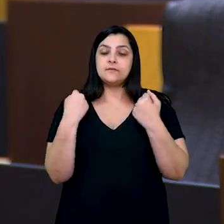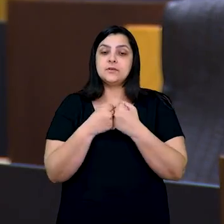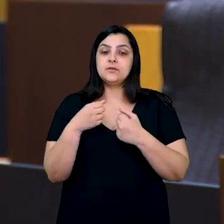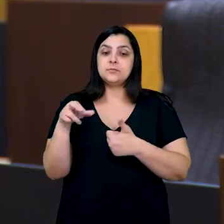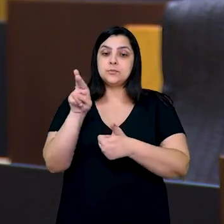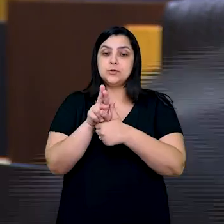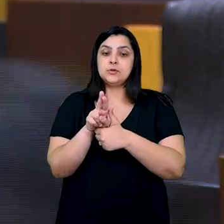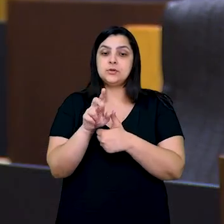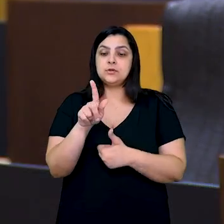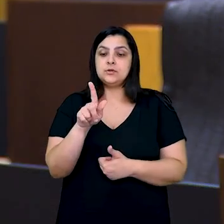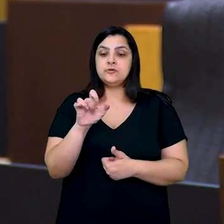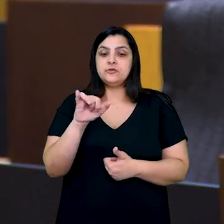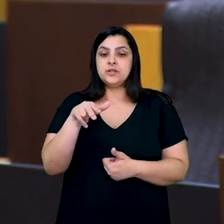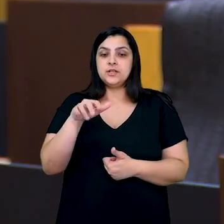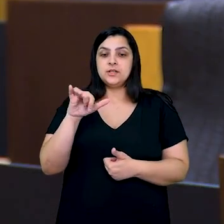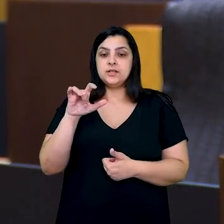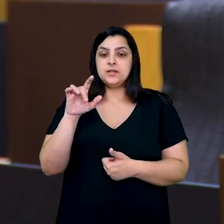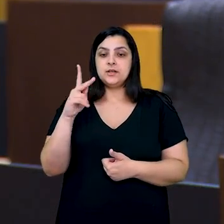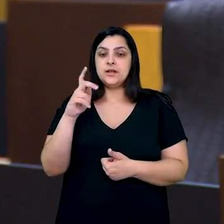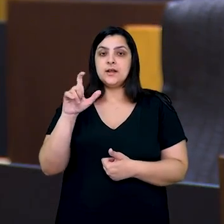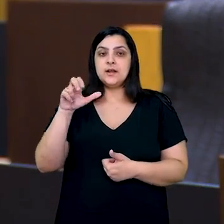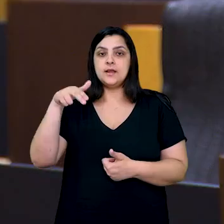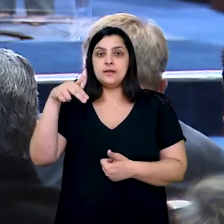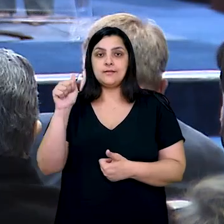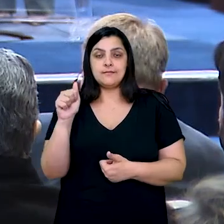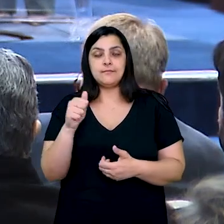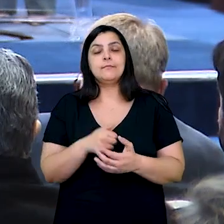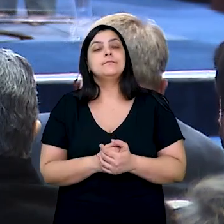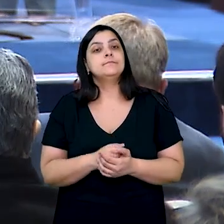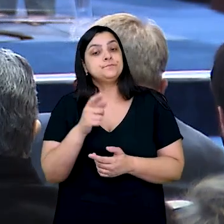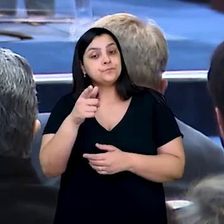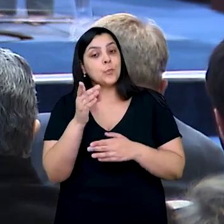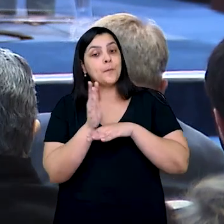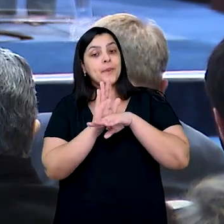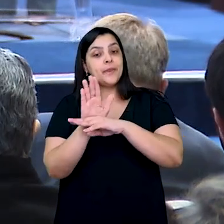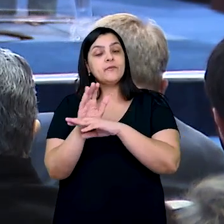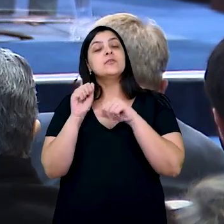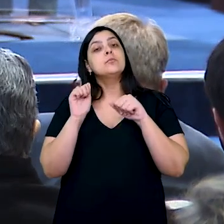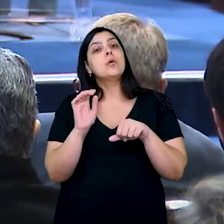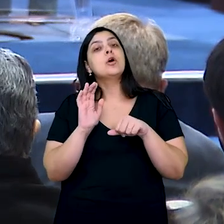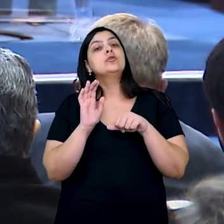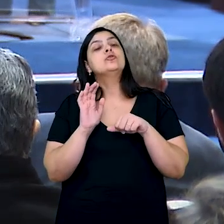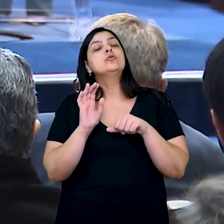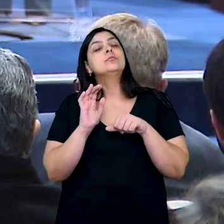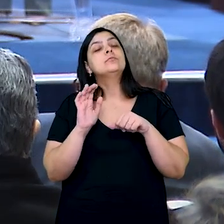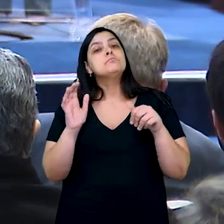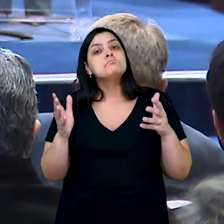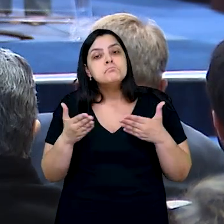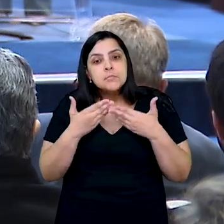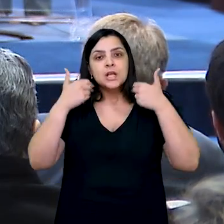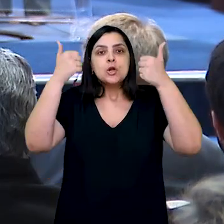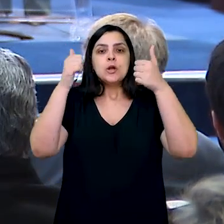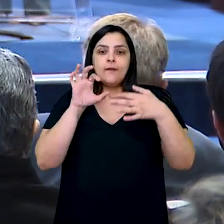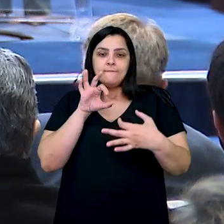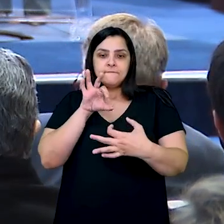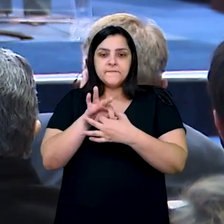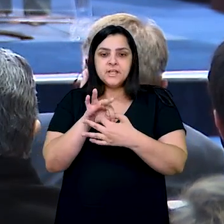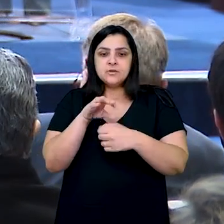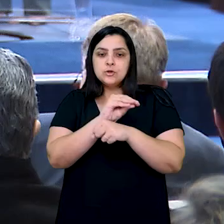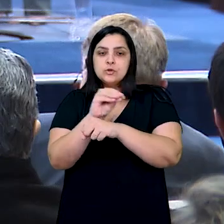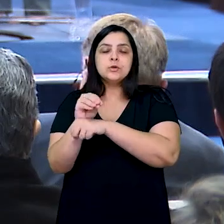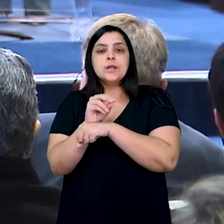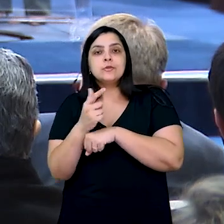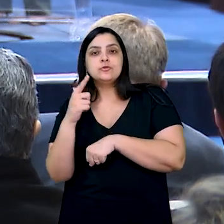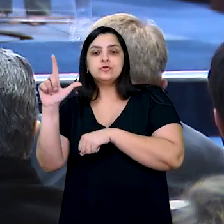defendido pela Procuradora do Trabalho, Geni Helena Marques. Ela considera que o benefício pode aumentar o vínculo e o cuidado de